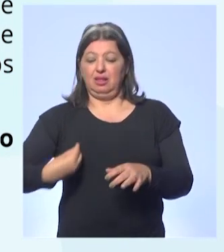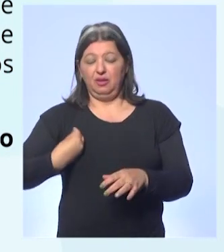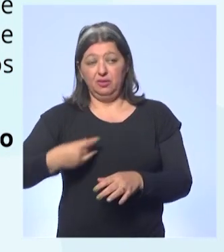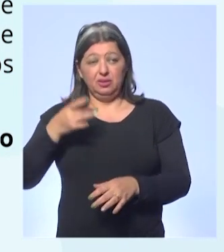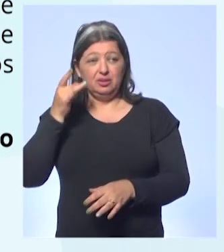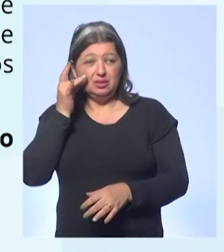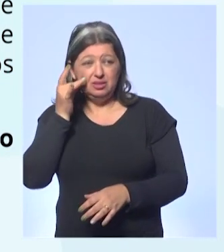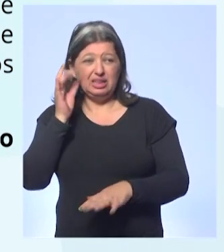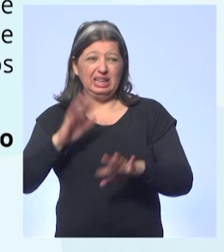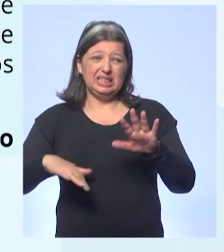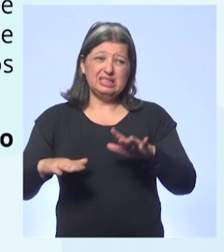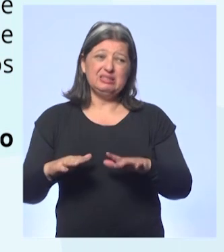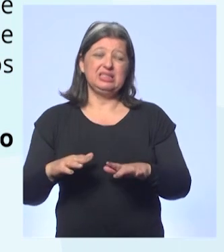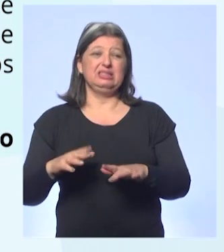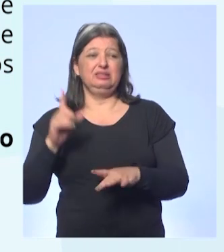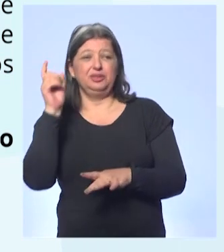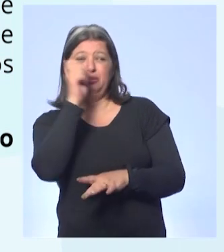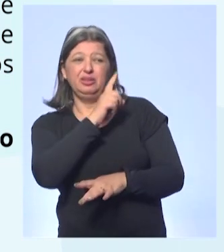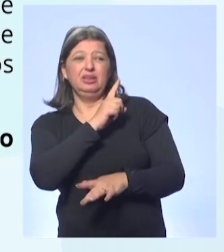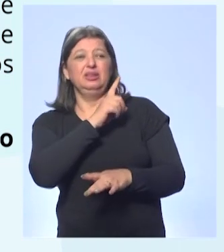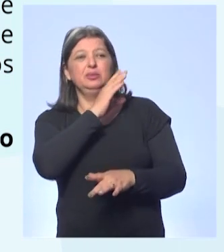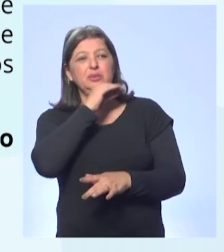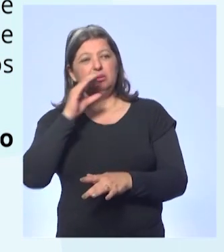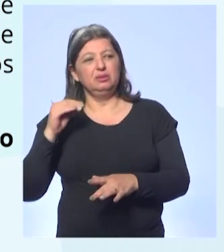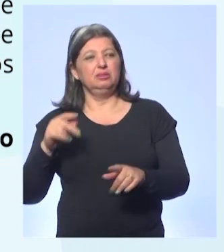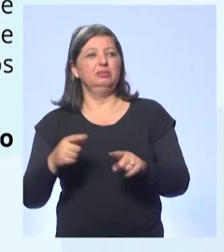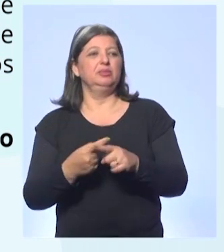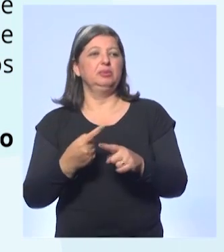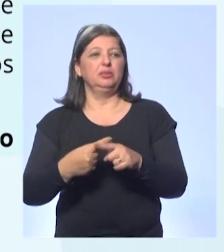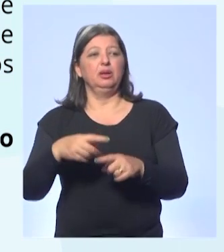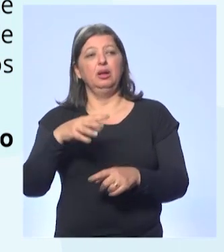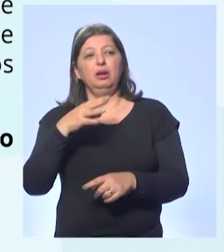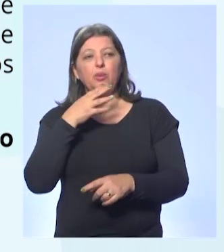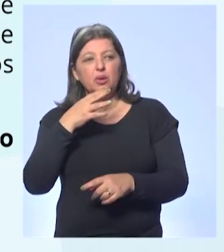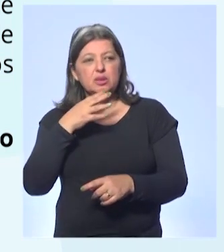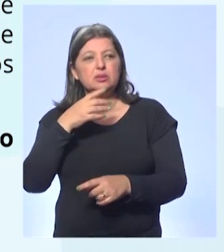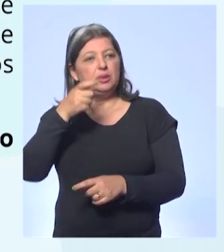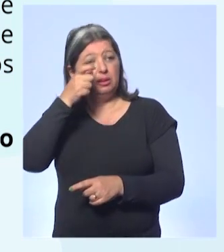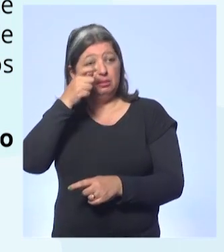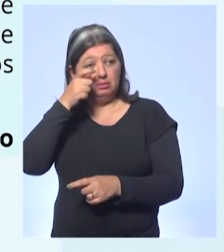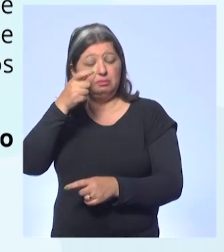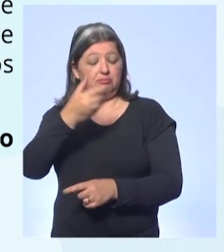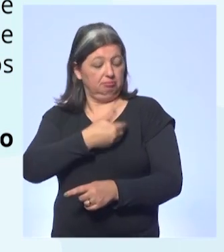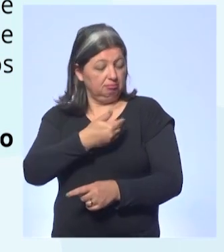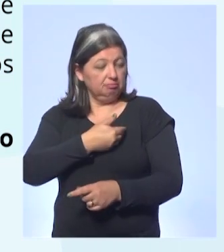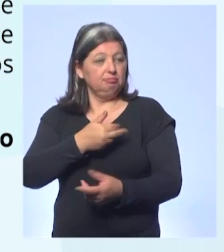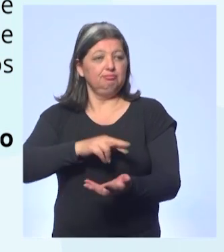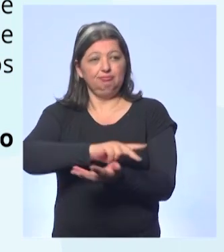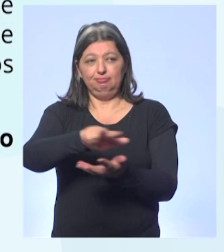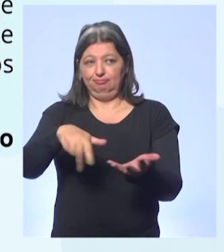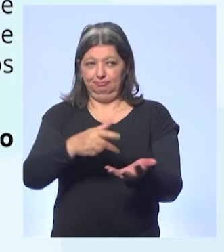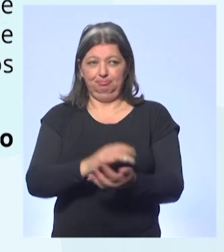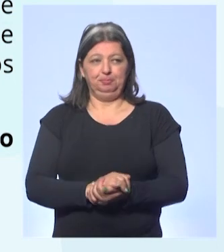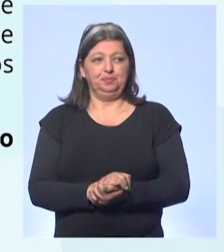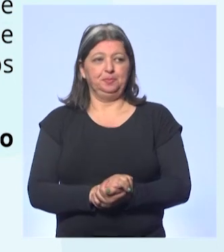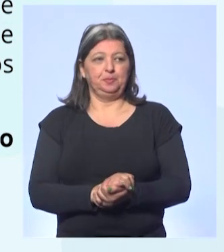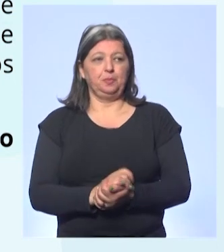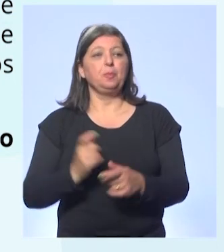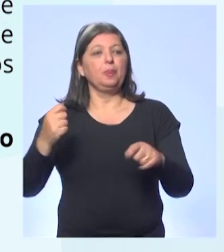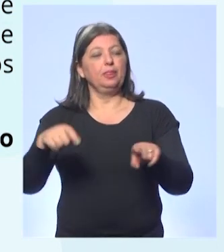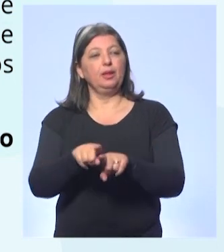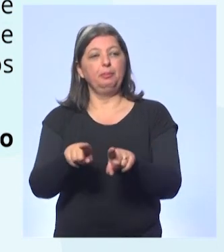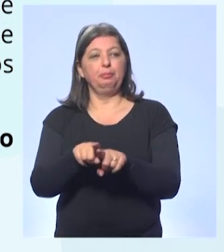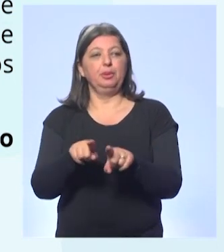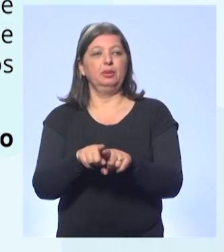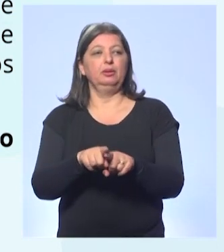para o adolescente, como a aceitabilidade pelo grupo, o conhecimento de interesses, o número de amigos e possibilidade de ter